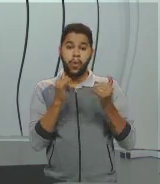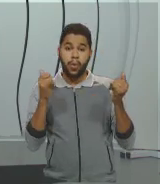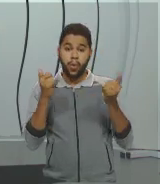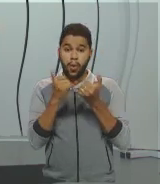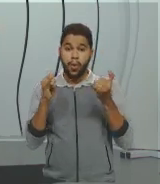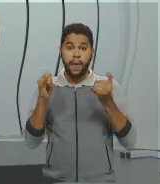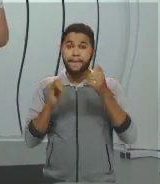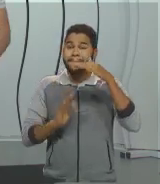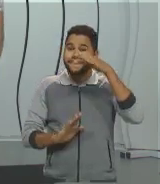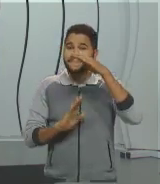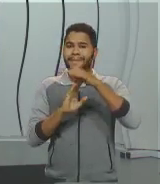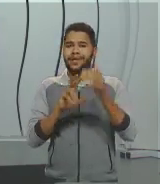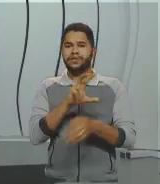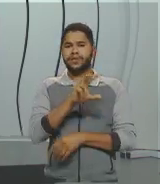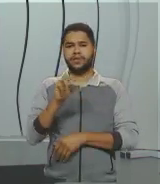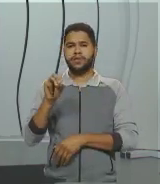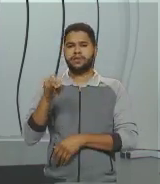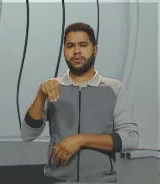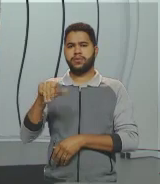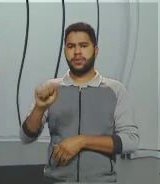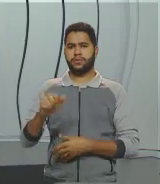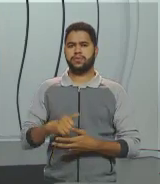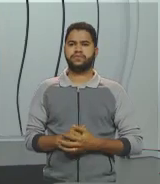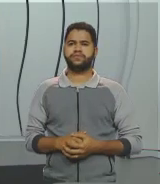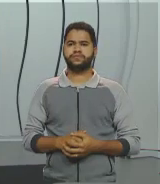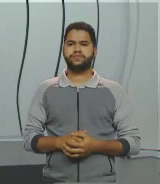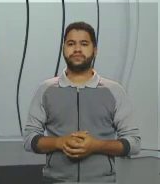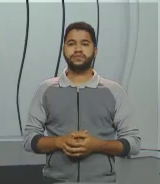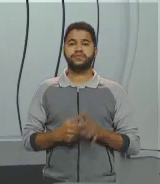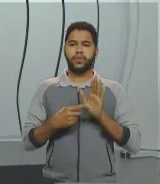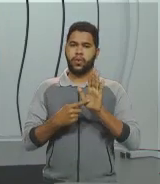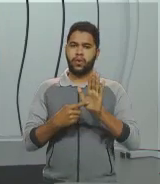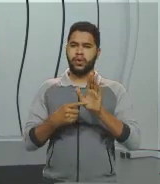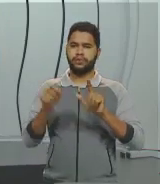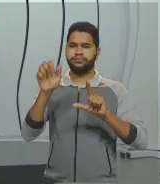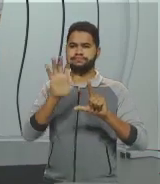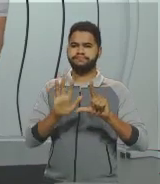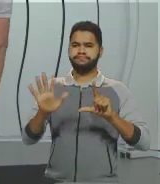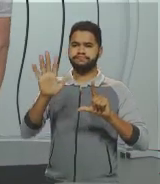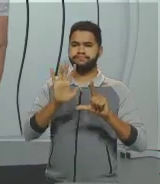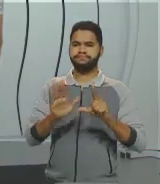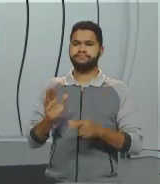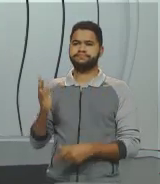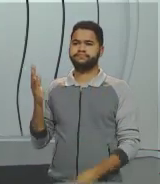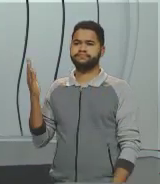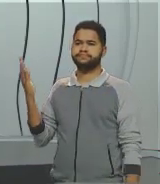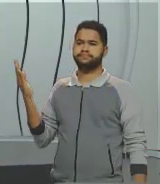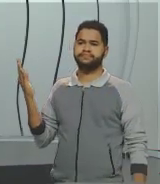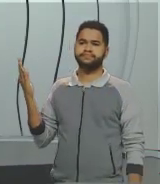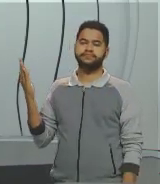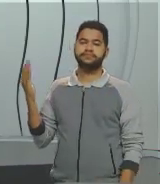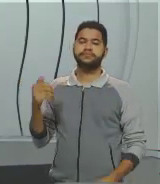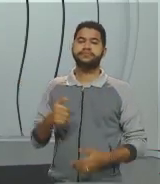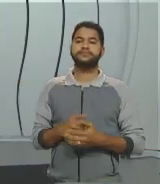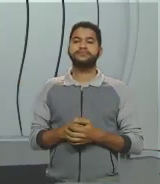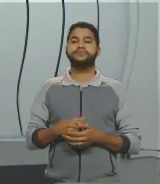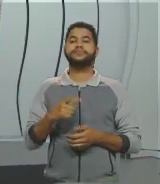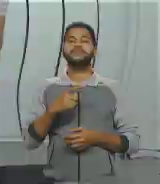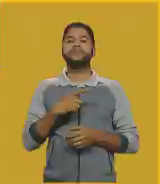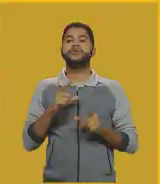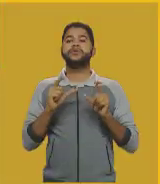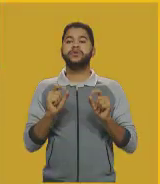máxima de 500 mA. E aí ele colocou a figura aí. Bom, então por esse fusível vai passar